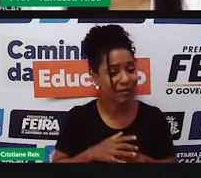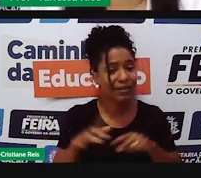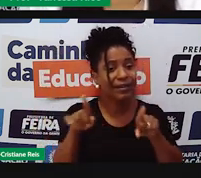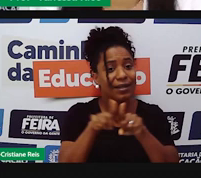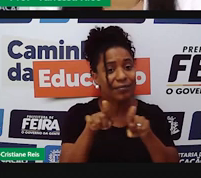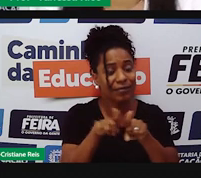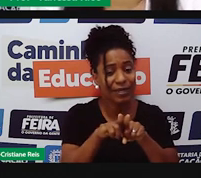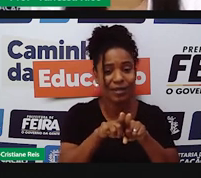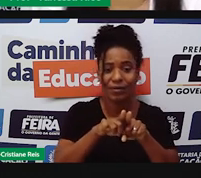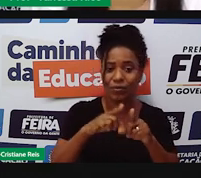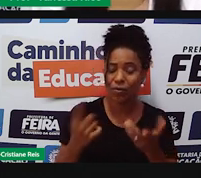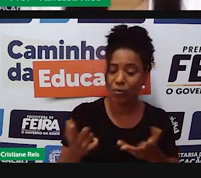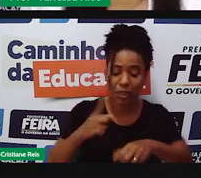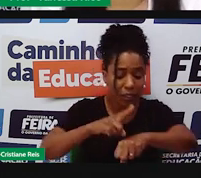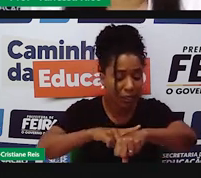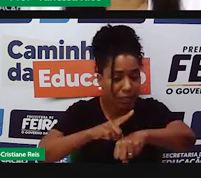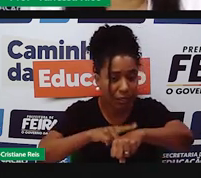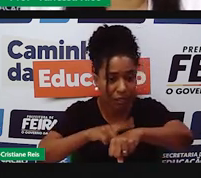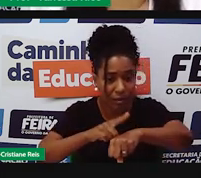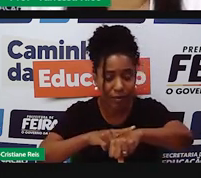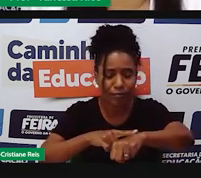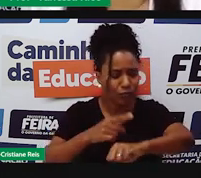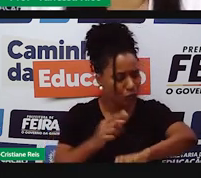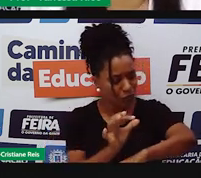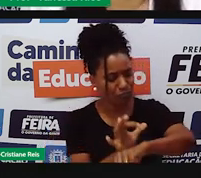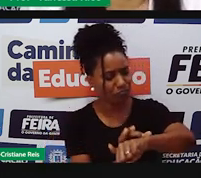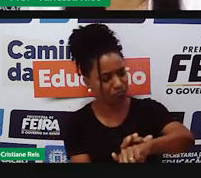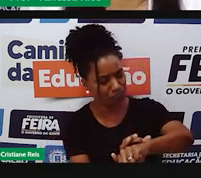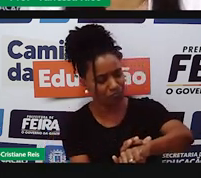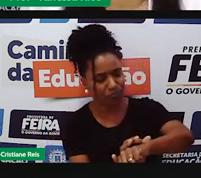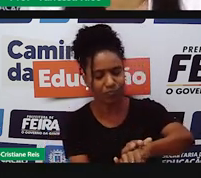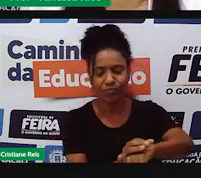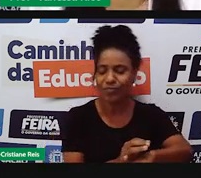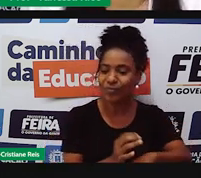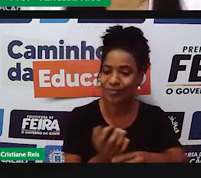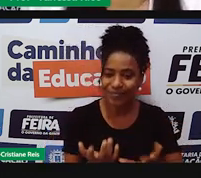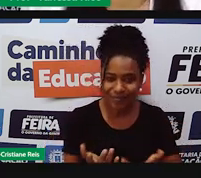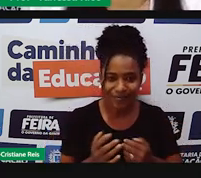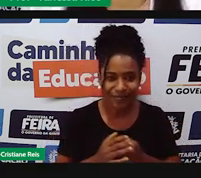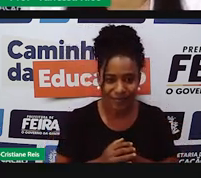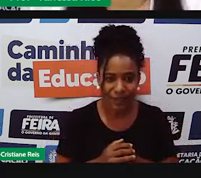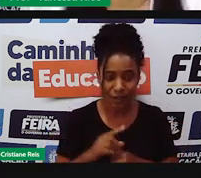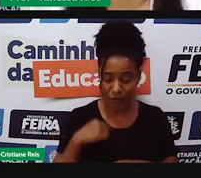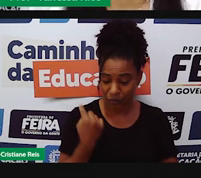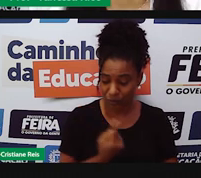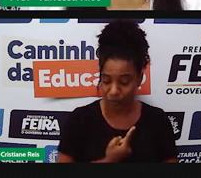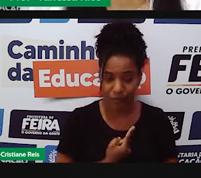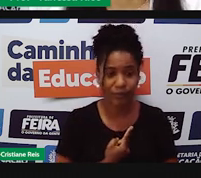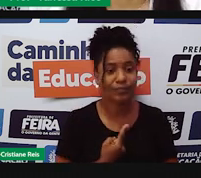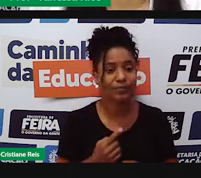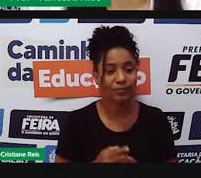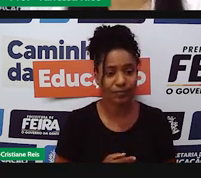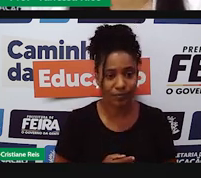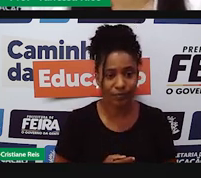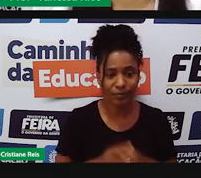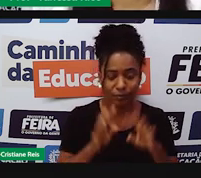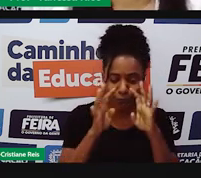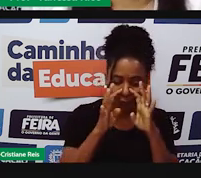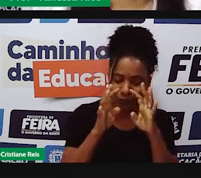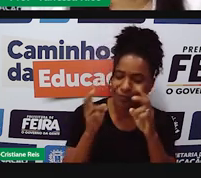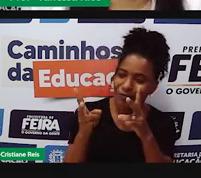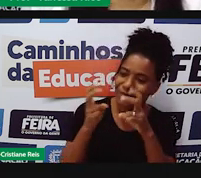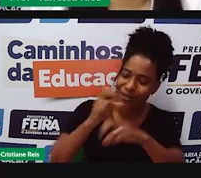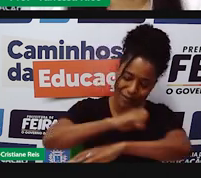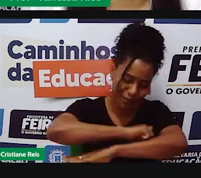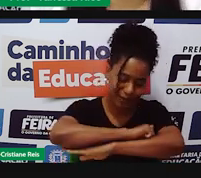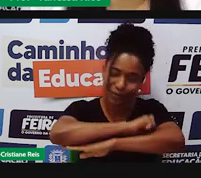como o tempo, né, a contagem do tempo está relacionada aí a como a gente pode observar o